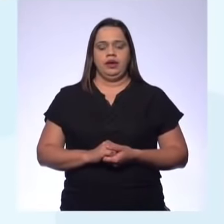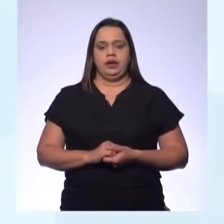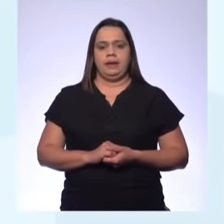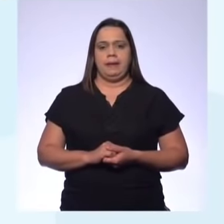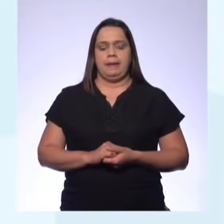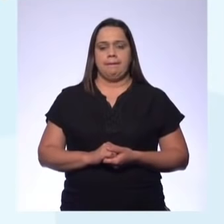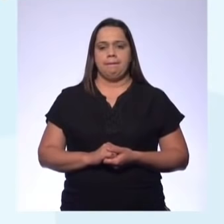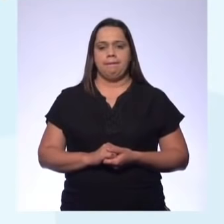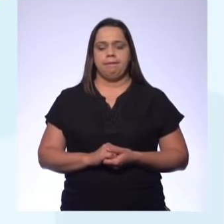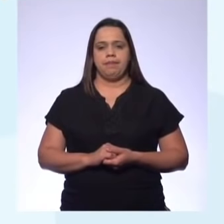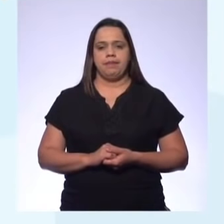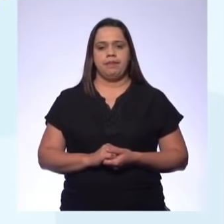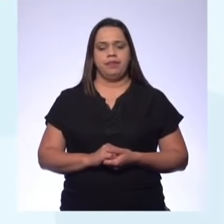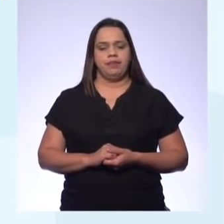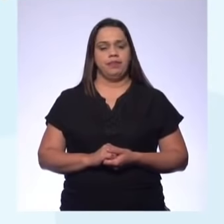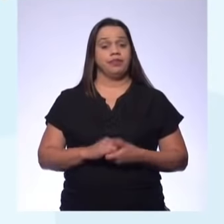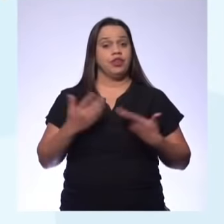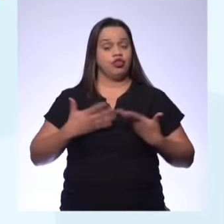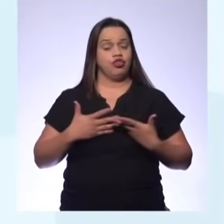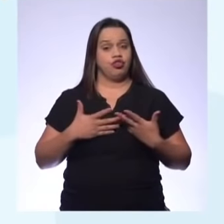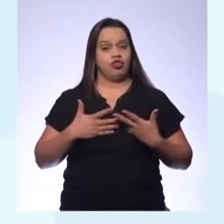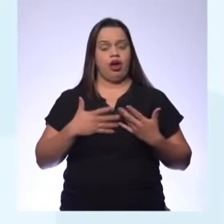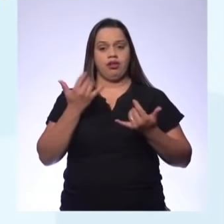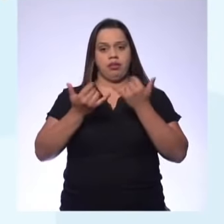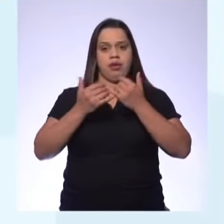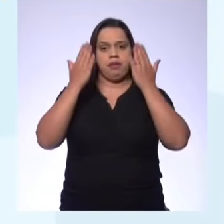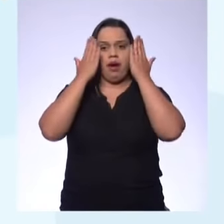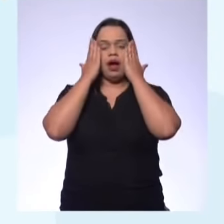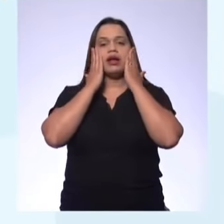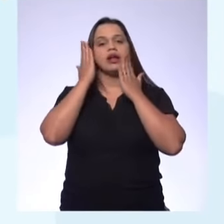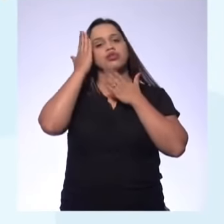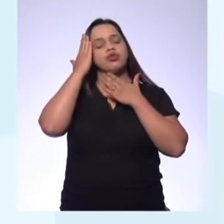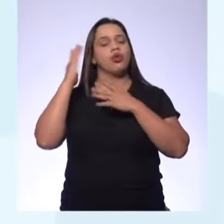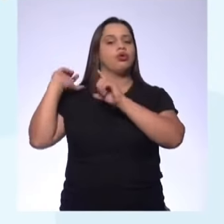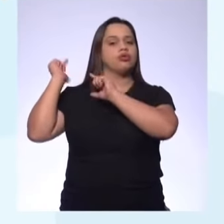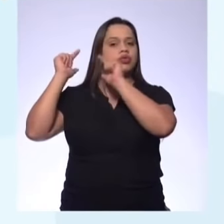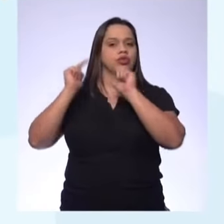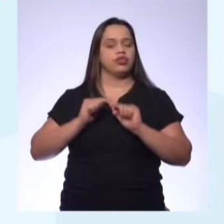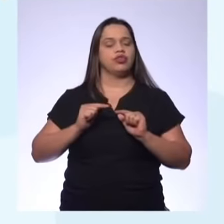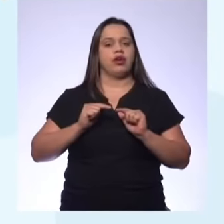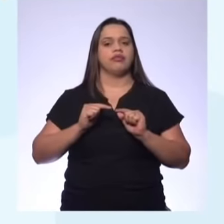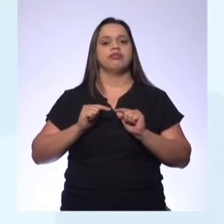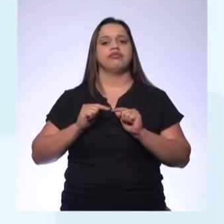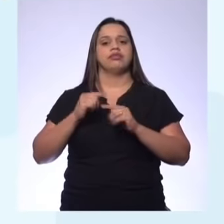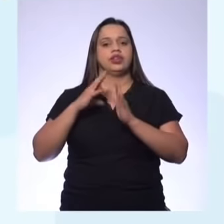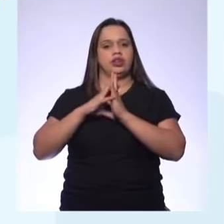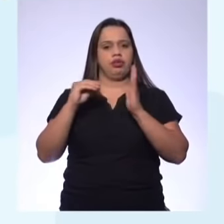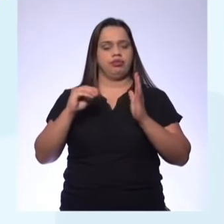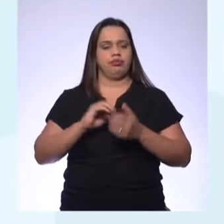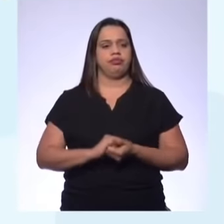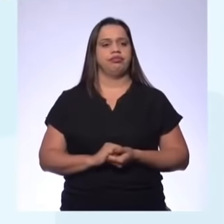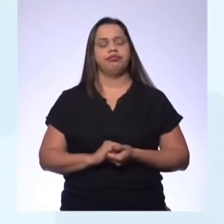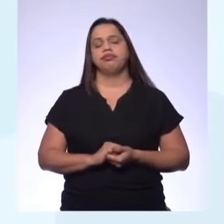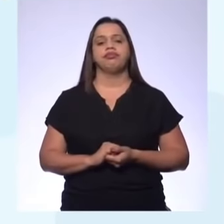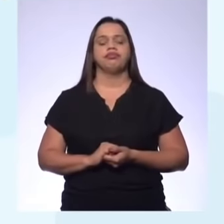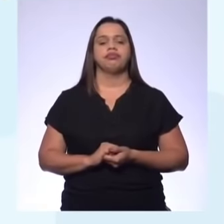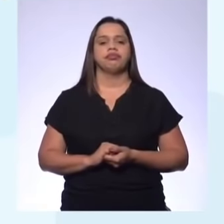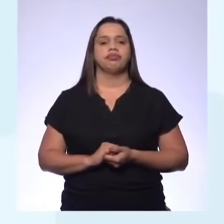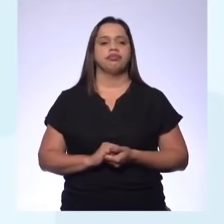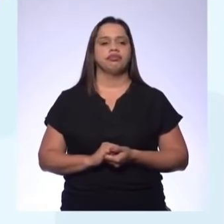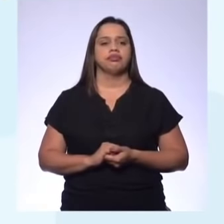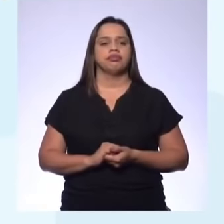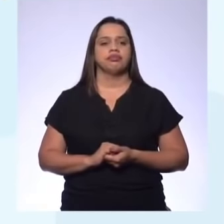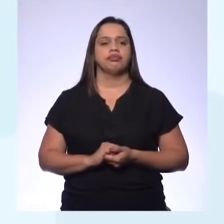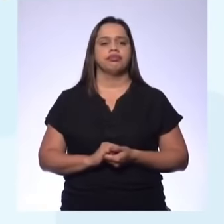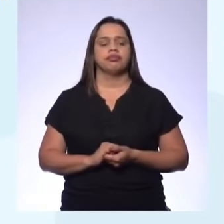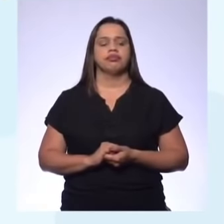Your parents grossos herdados são características que são determinados pelos seus pais lambe Rivers are the